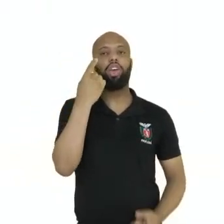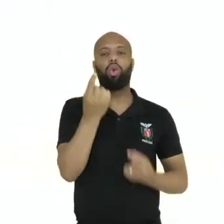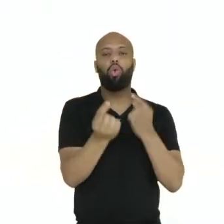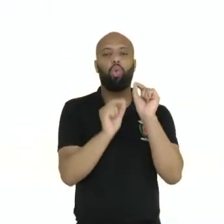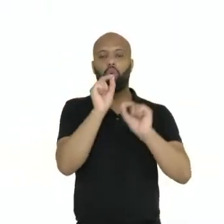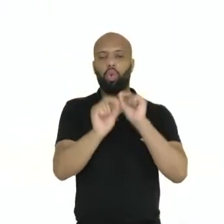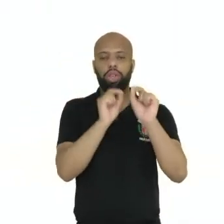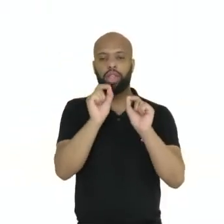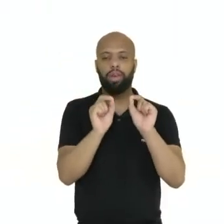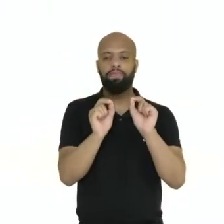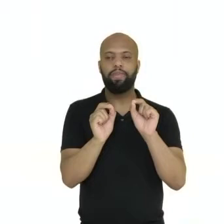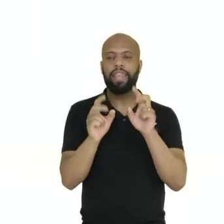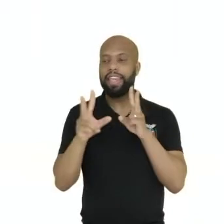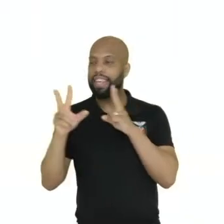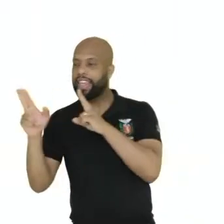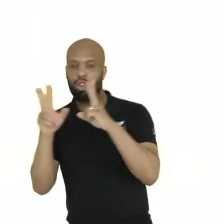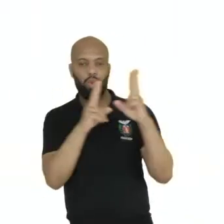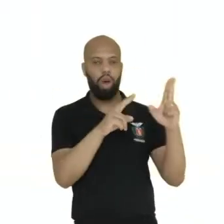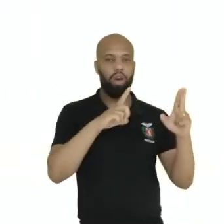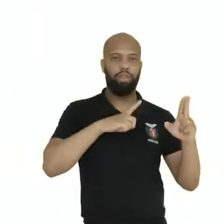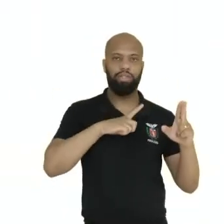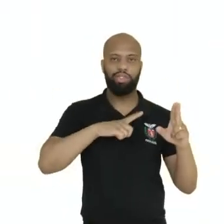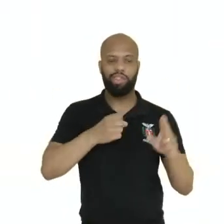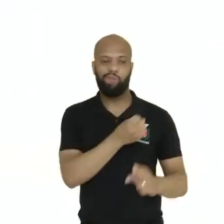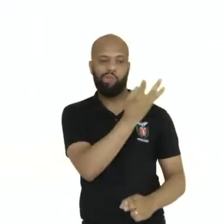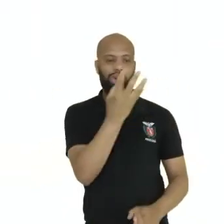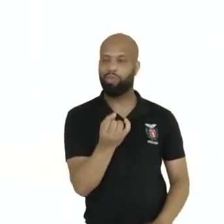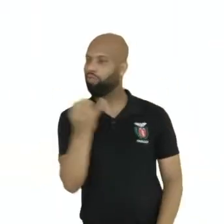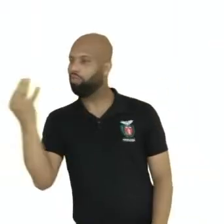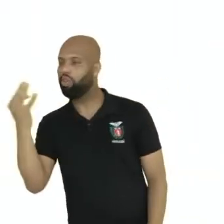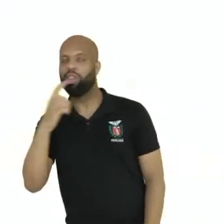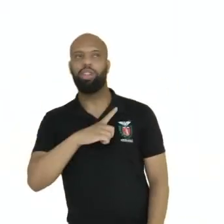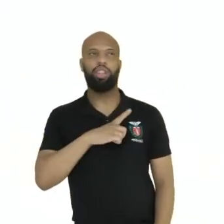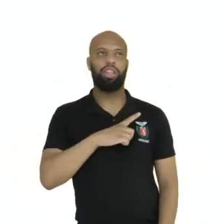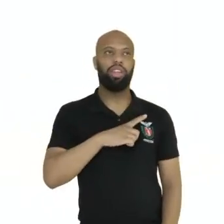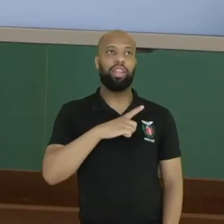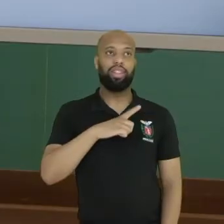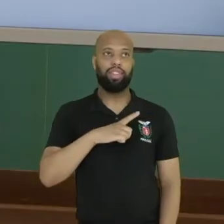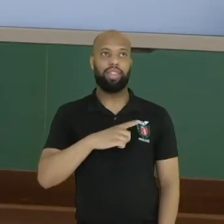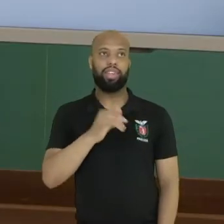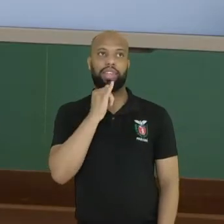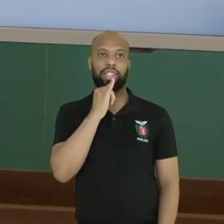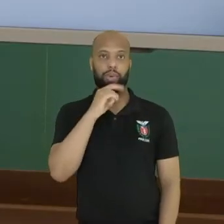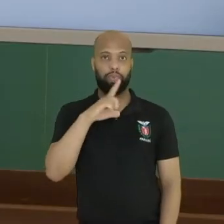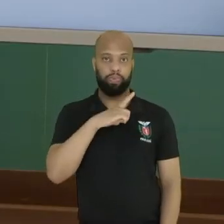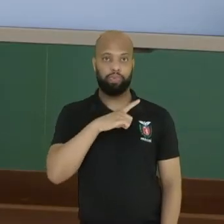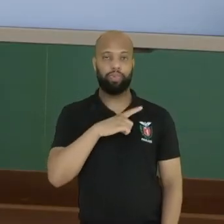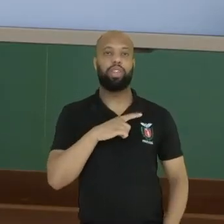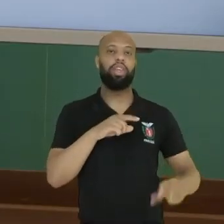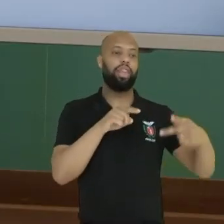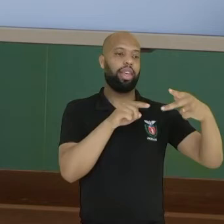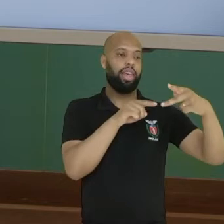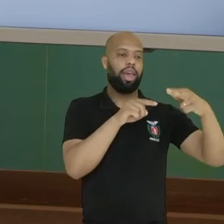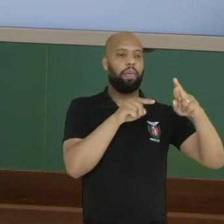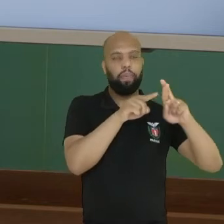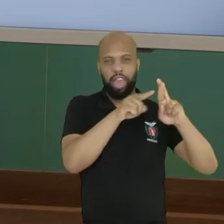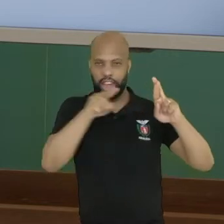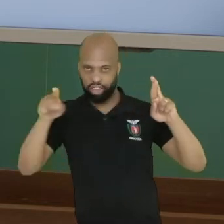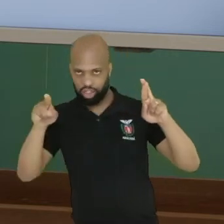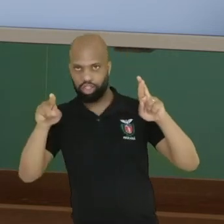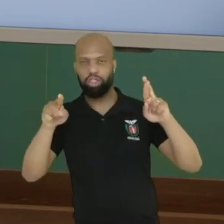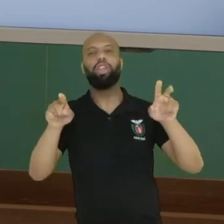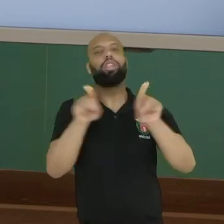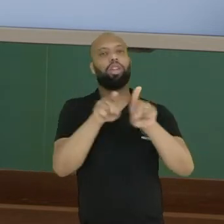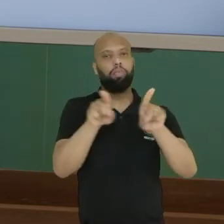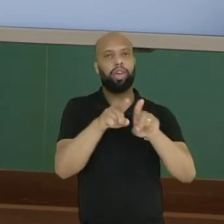vai equalizando as quantidades, certo? Lembrando que tudo que eu tenho do lado dos reagentes, eu preciso também ter lá para os